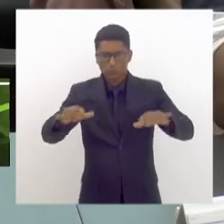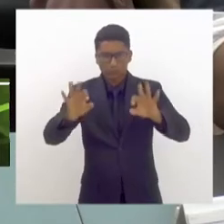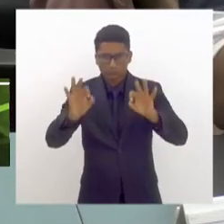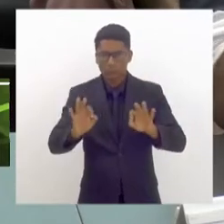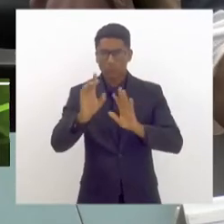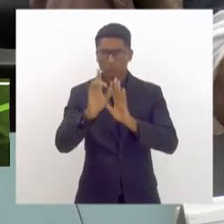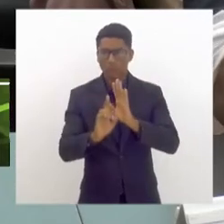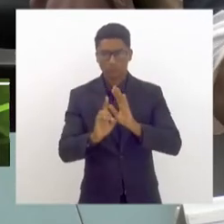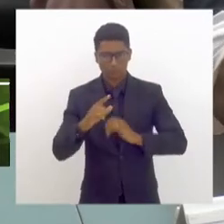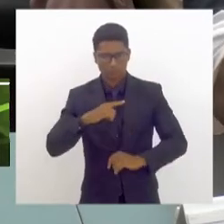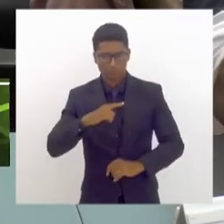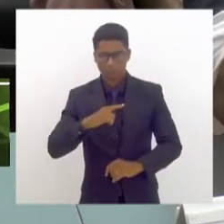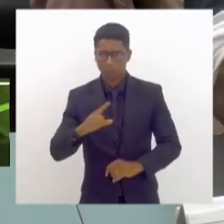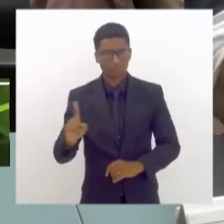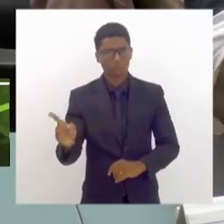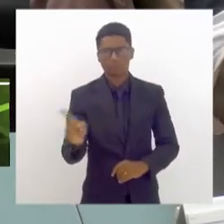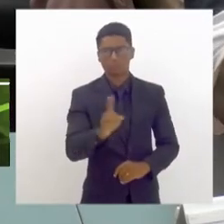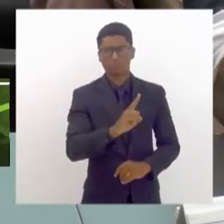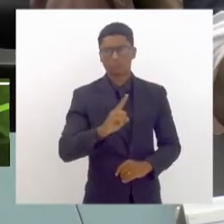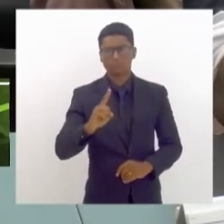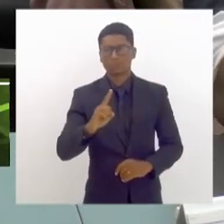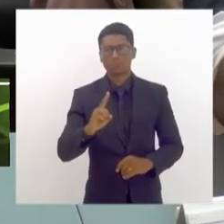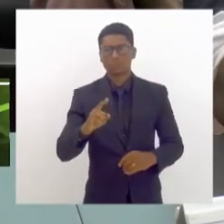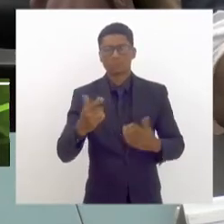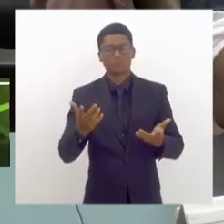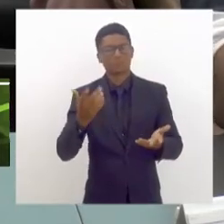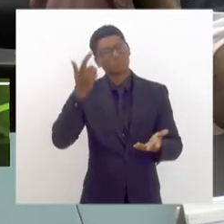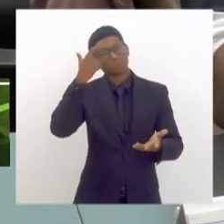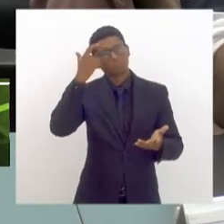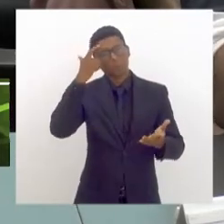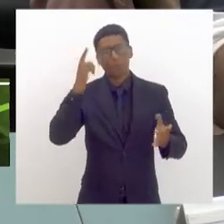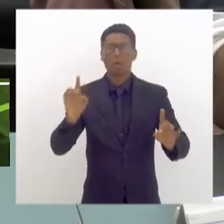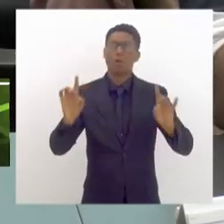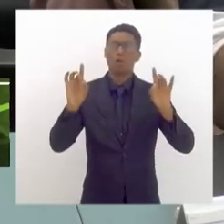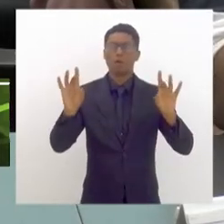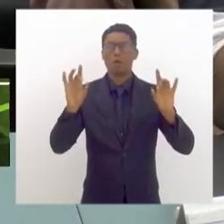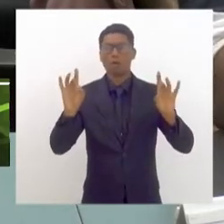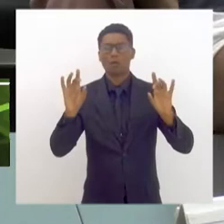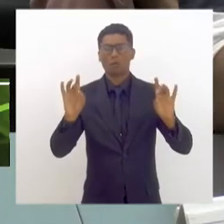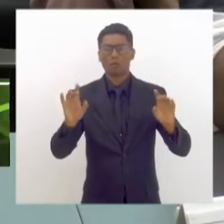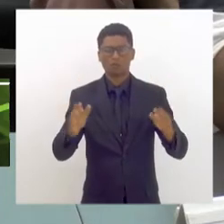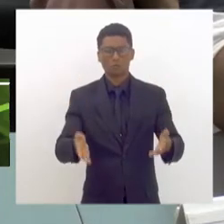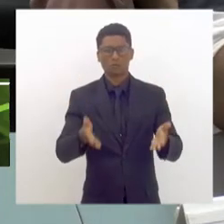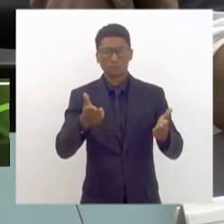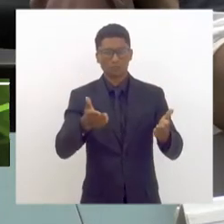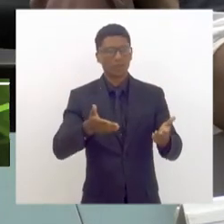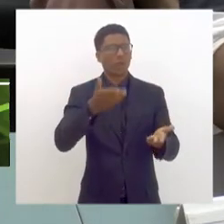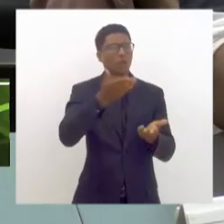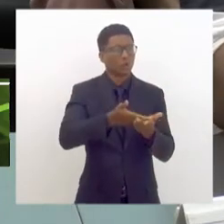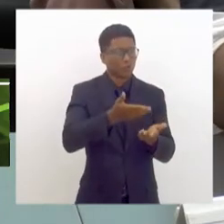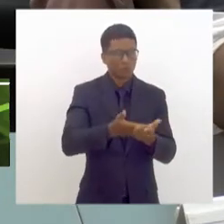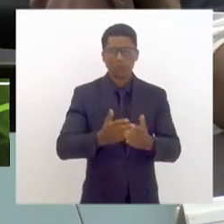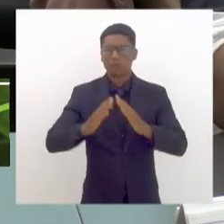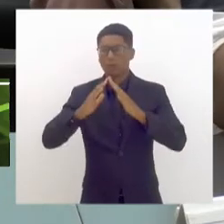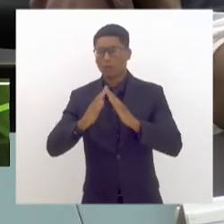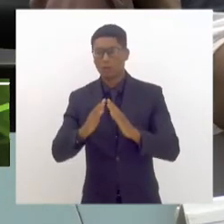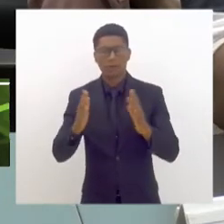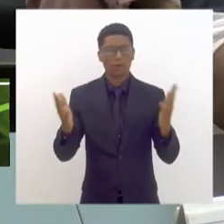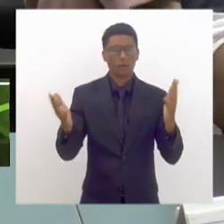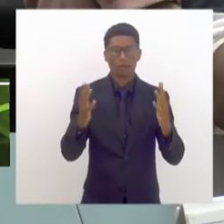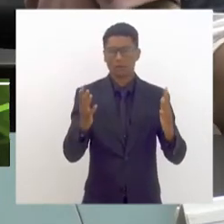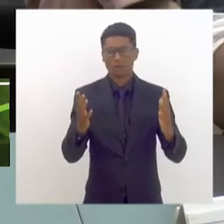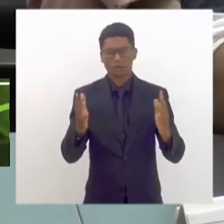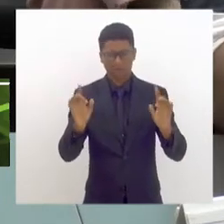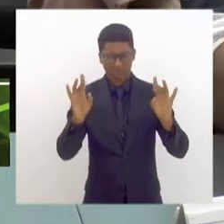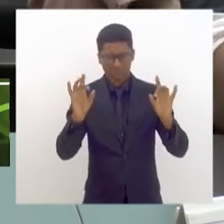um privilégio. É absurdo que a gente ouça que é um privilégio você ter condições de estudar e morar, de você não precisar escolher sobre essas